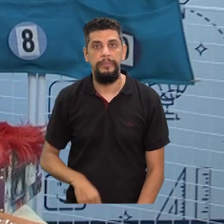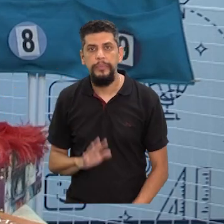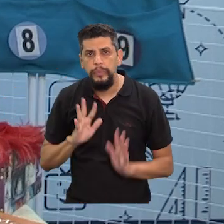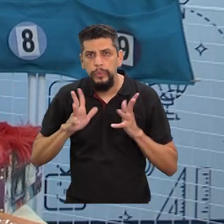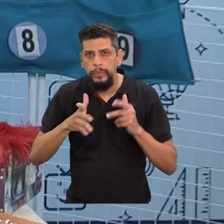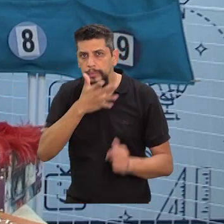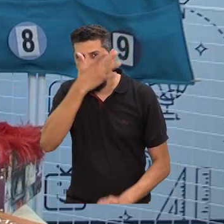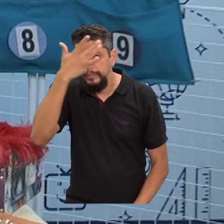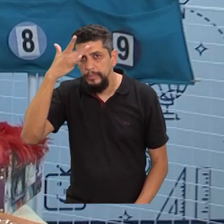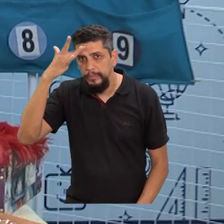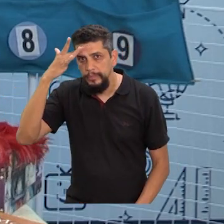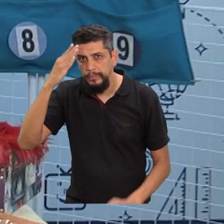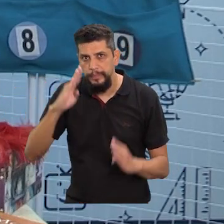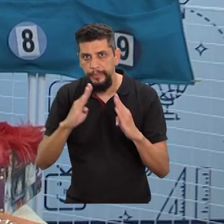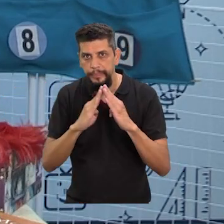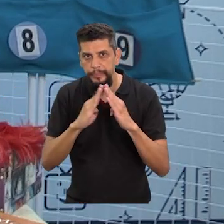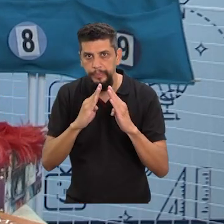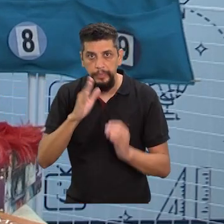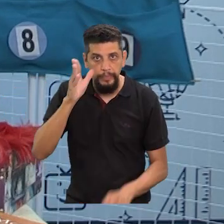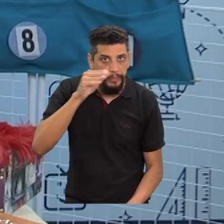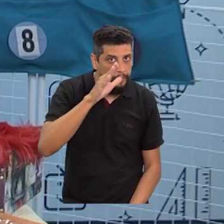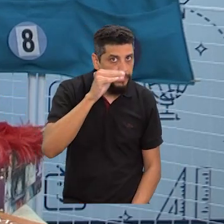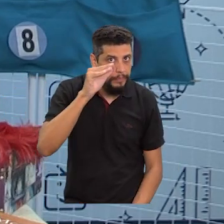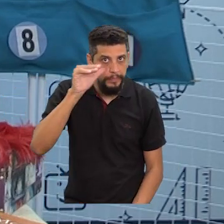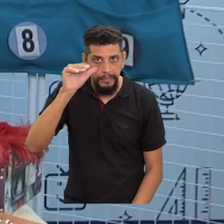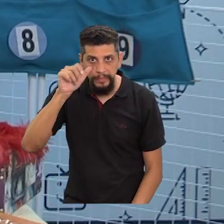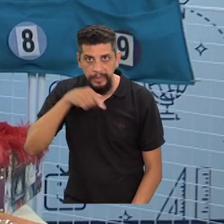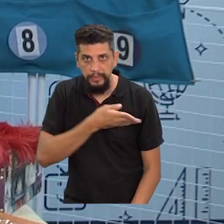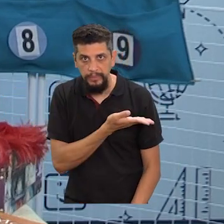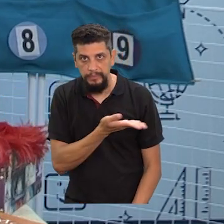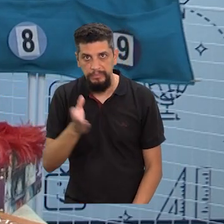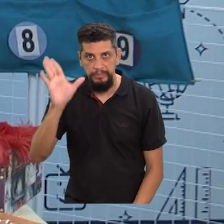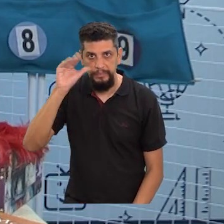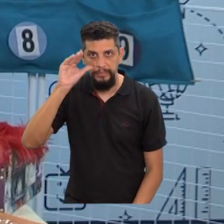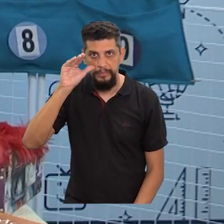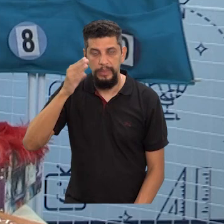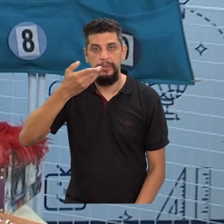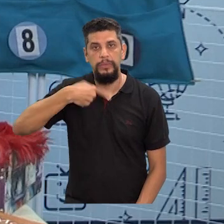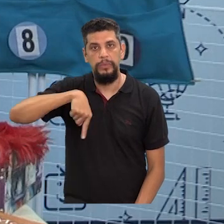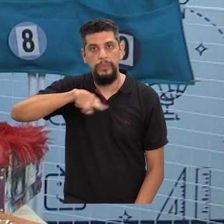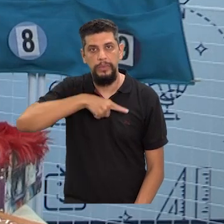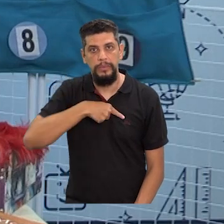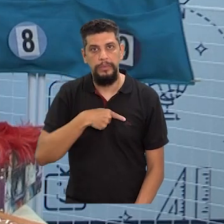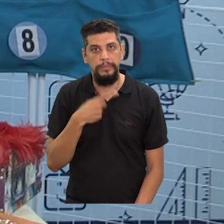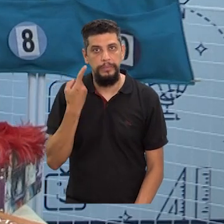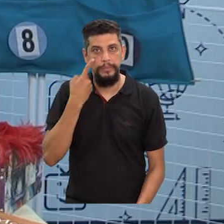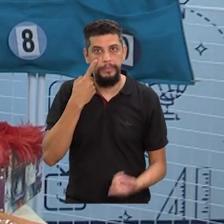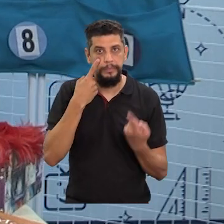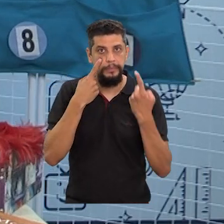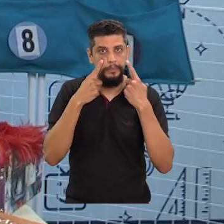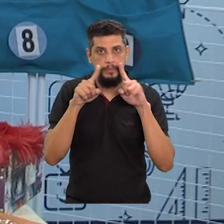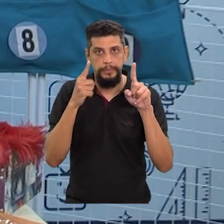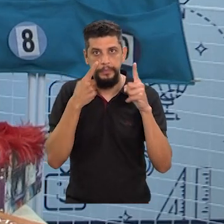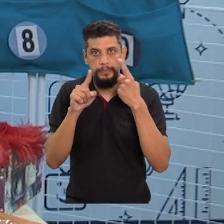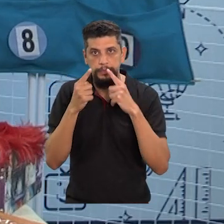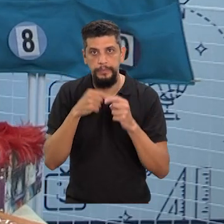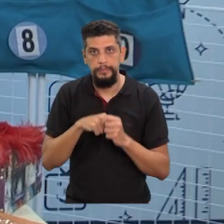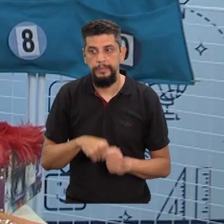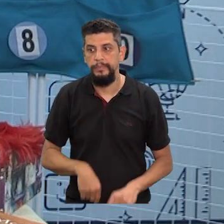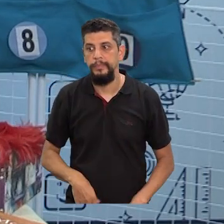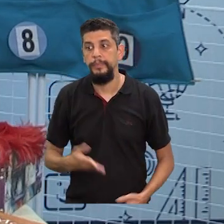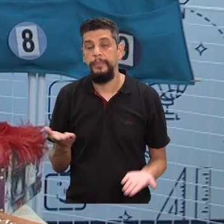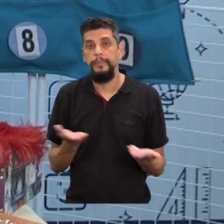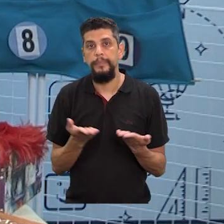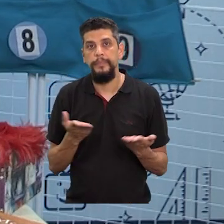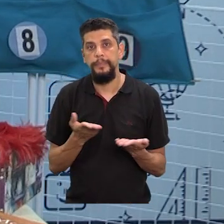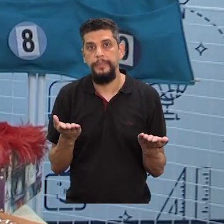Nossa, gente, todo mundo aí em casa é curioso, hein? Então, já que vocês estão curiosos, nós vamos então explorar o painel da curiosidade